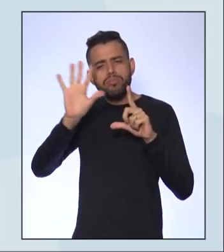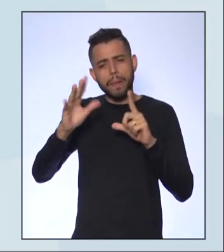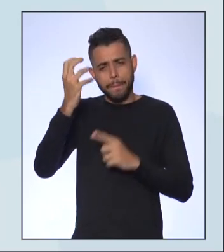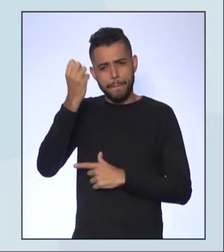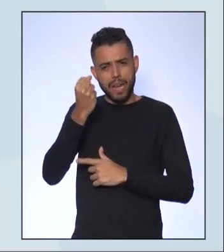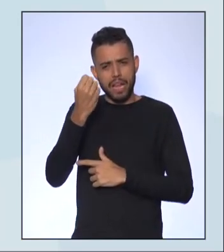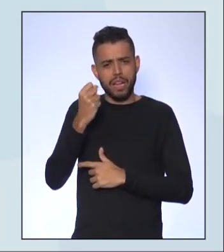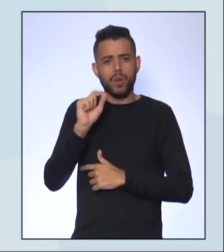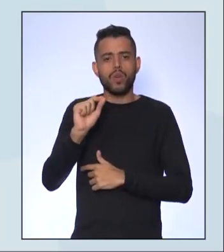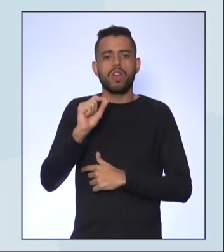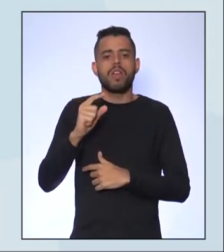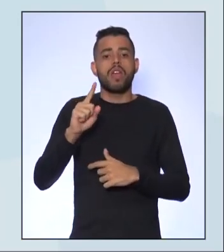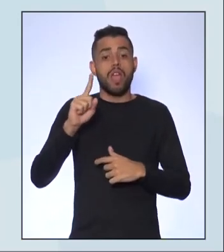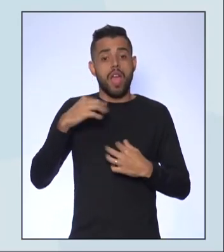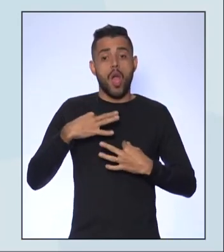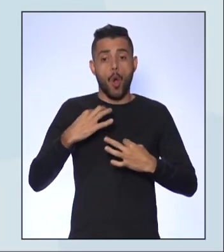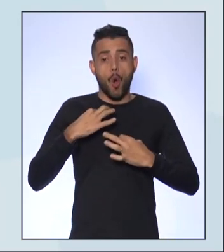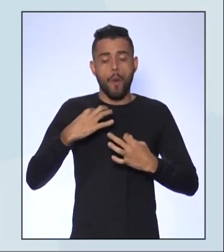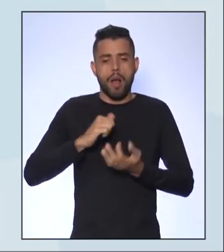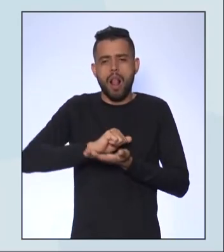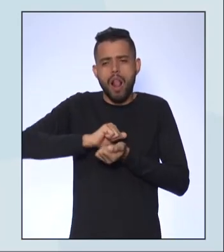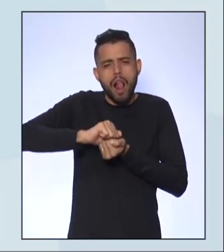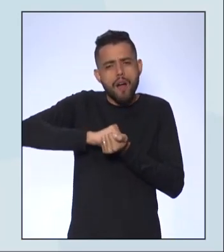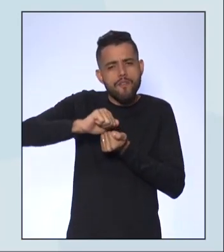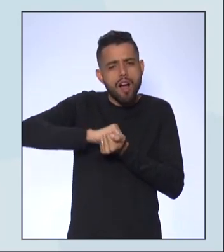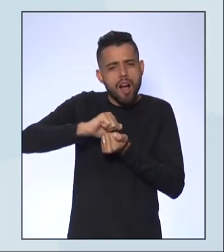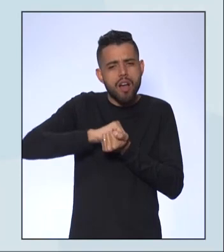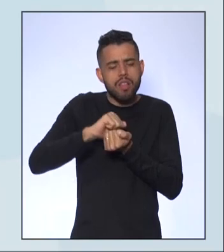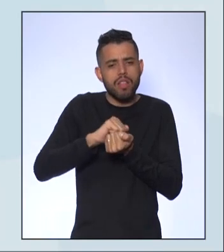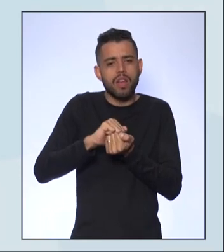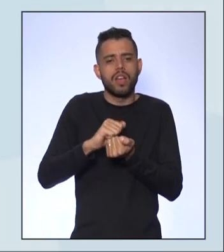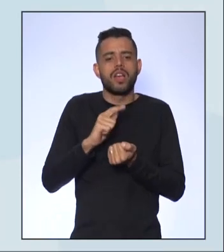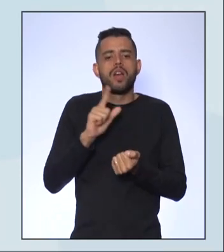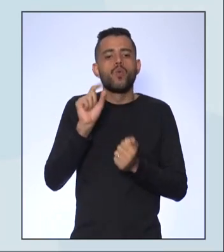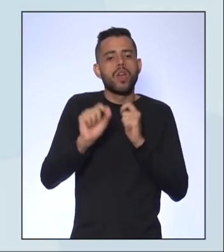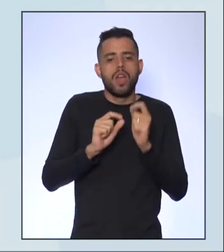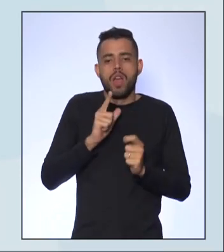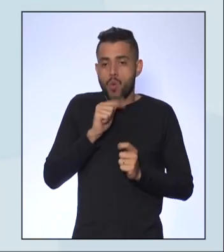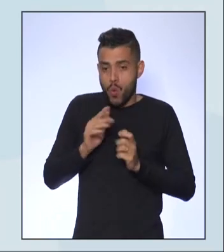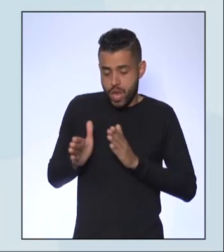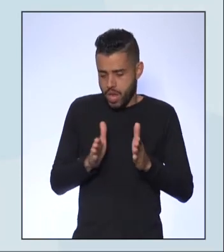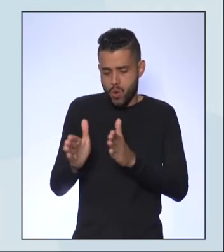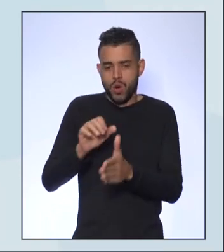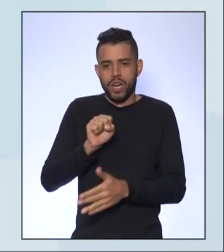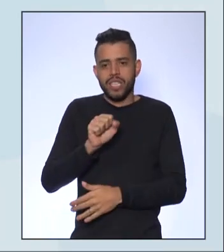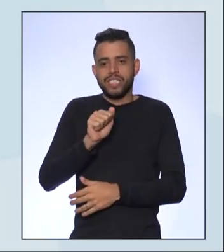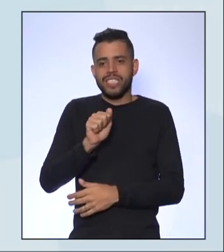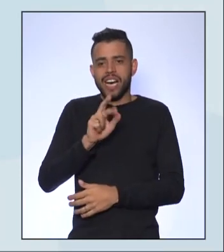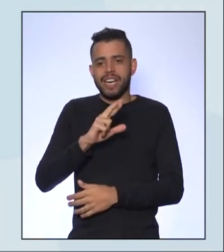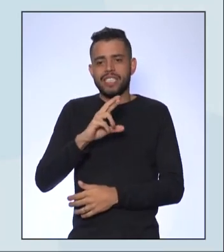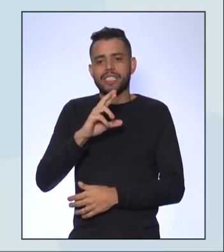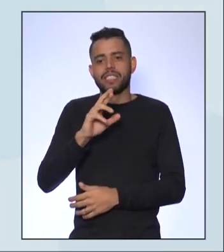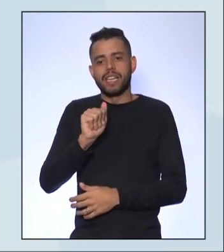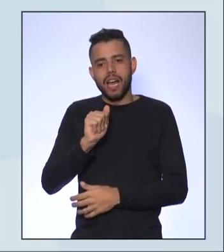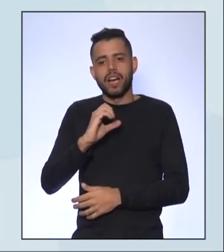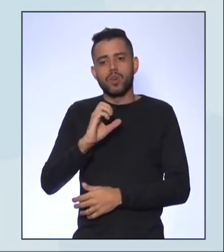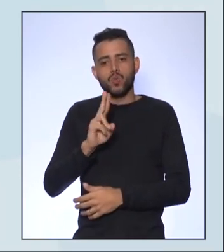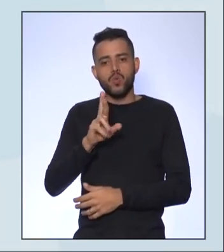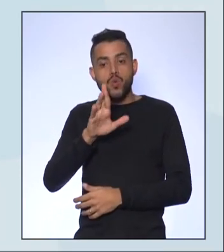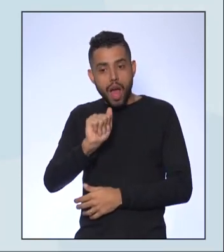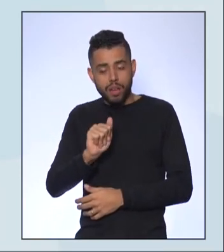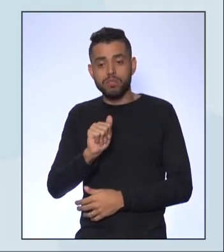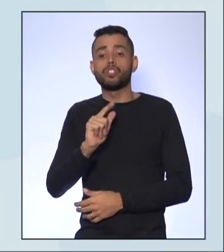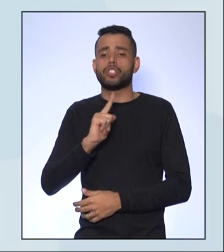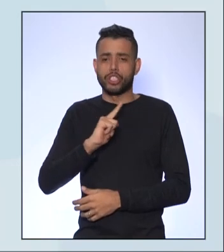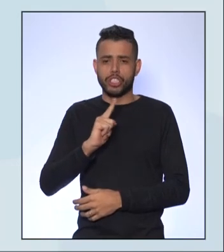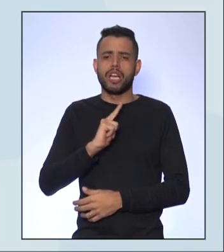roupas que foram lavadas. Eram lavadas roupas no córrego do Saracura, que era um córrego muito importante, que ainda existe aqui em São